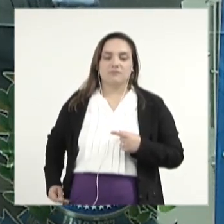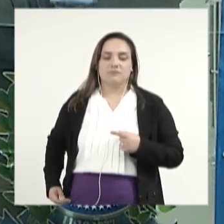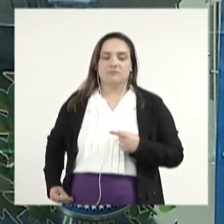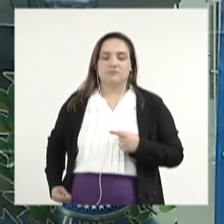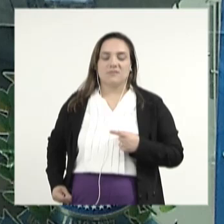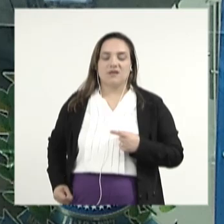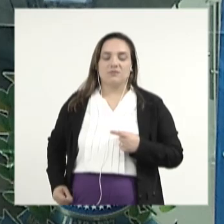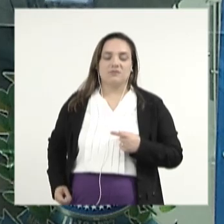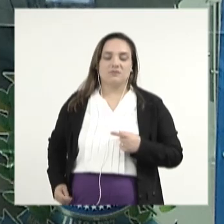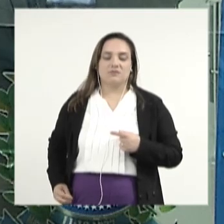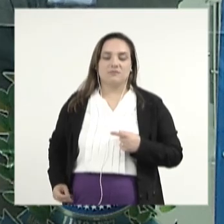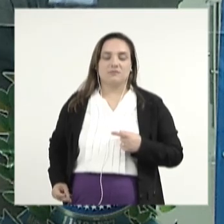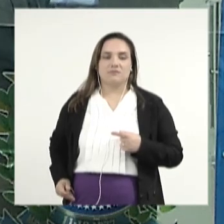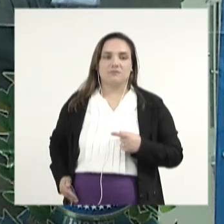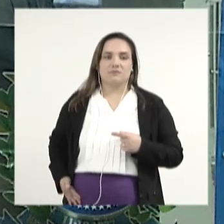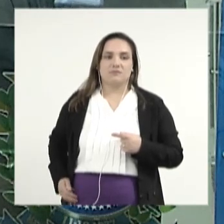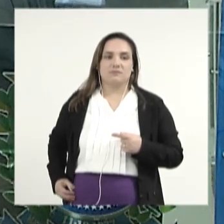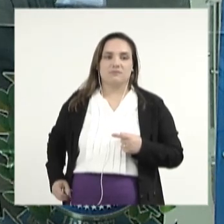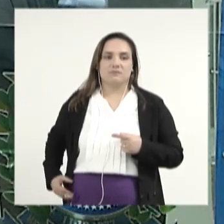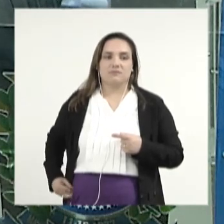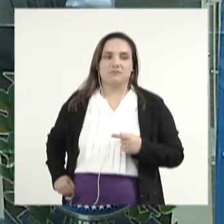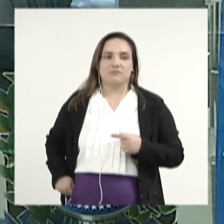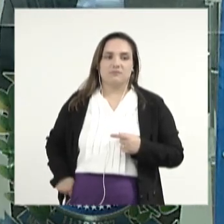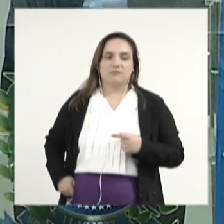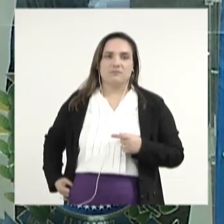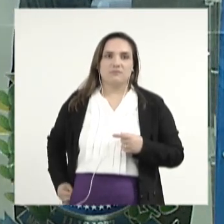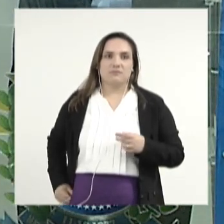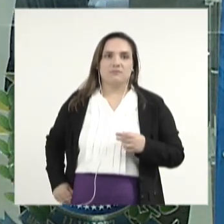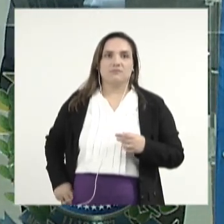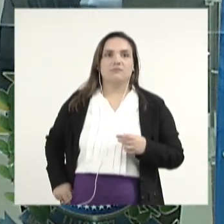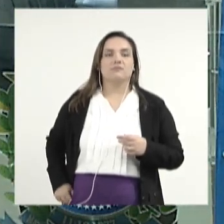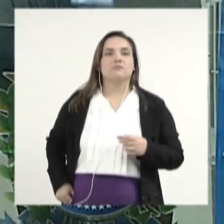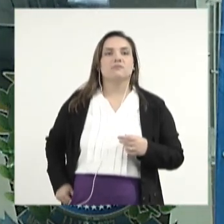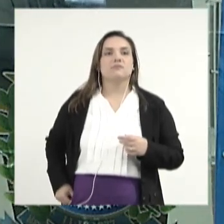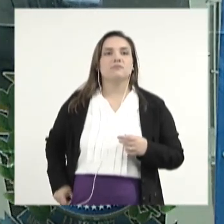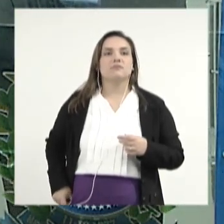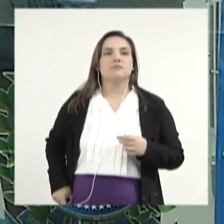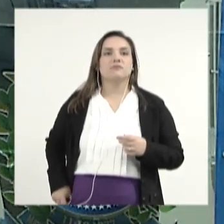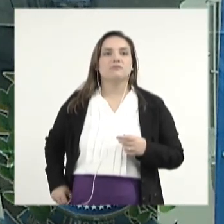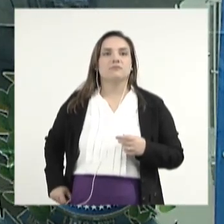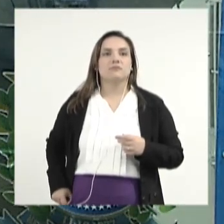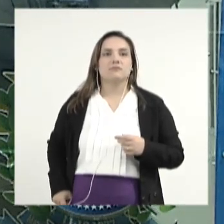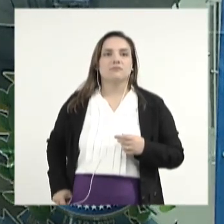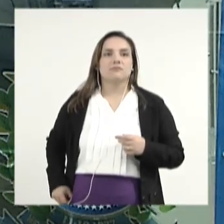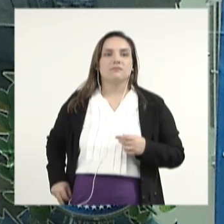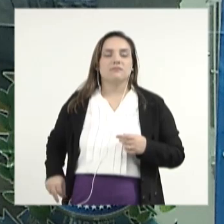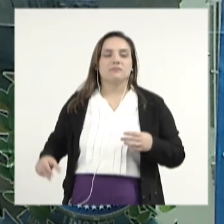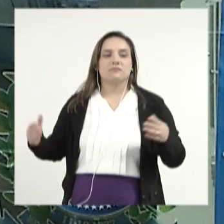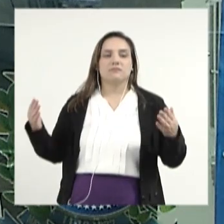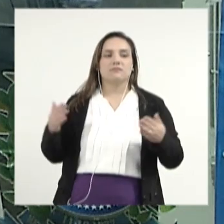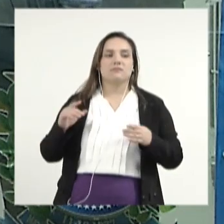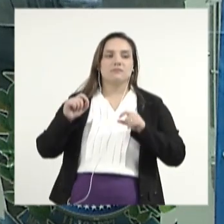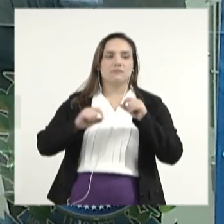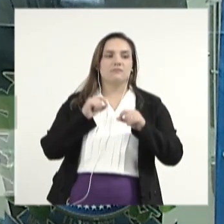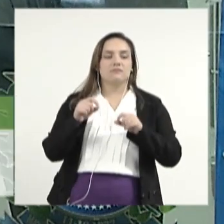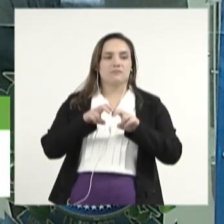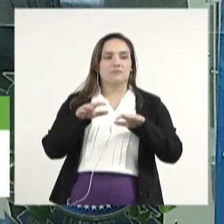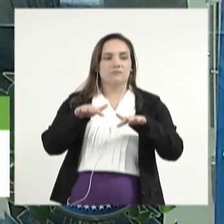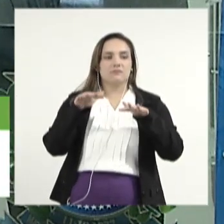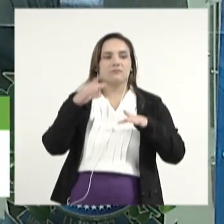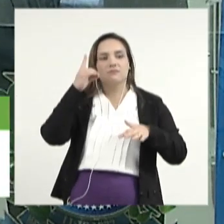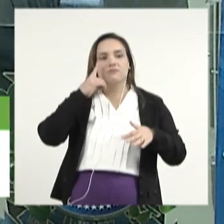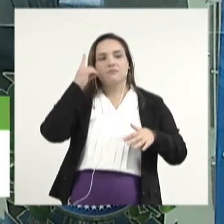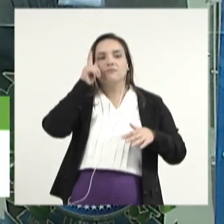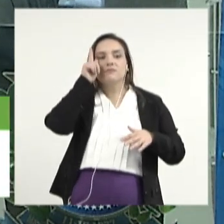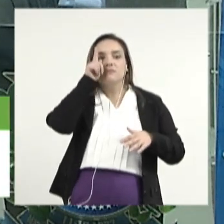nossa economia. 12h15 em Mato Grosso do Sul, a gente segue agora com redação final para falar de educação. Quem trouxe esse tema para o plenário foi a